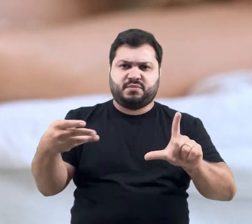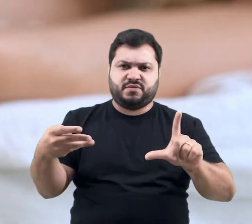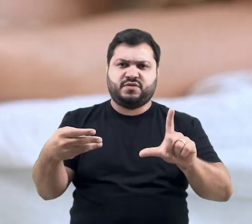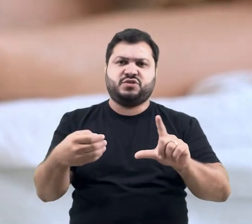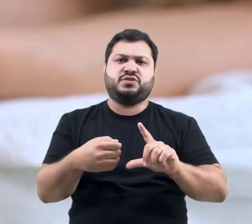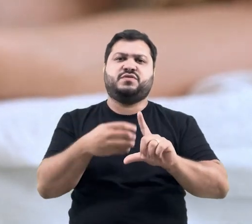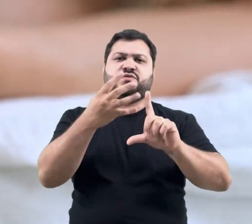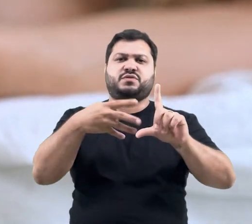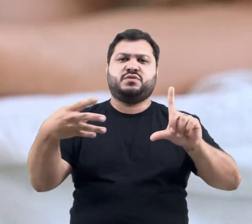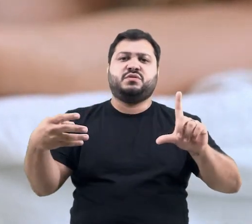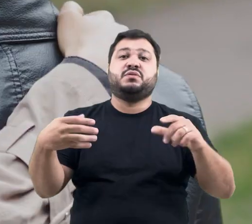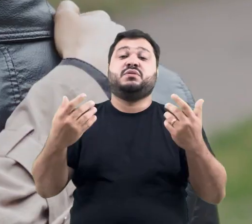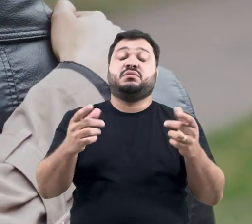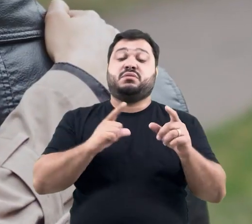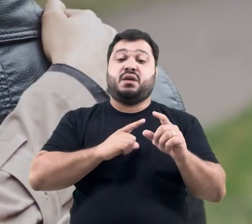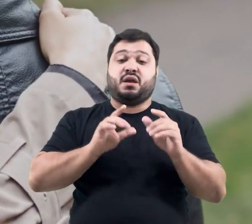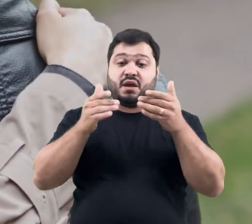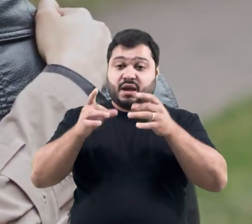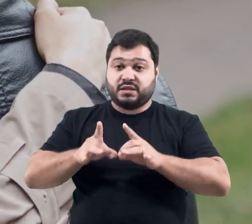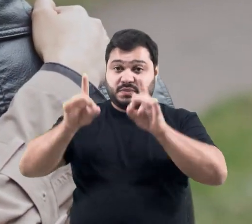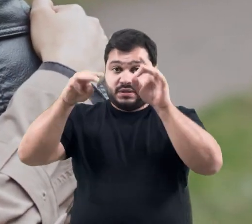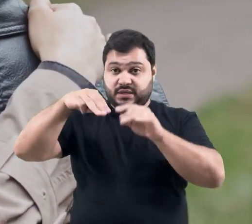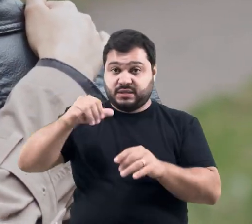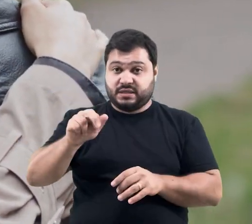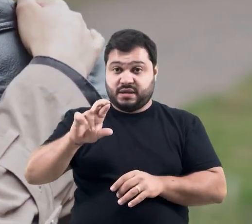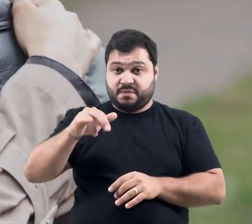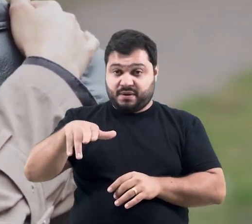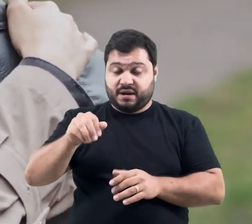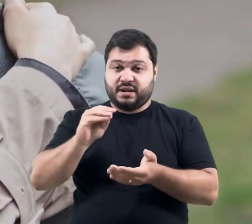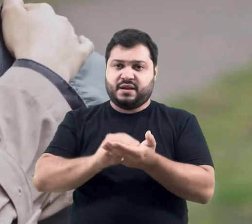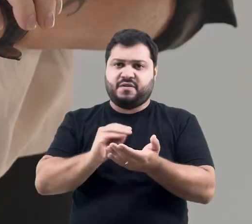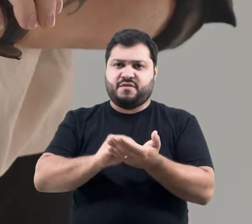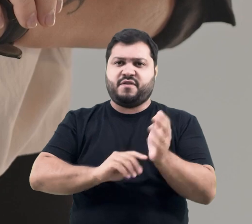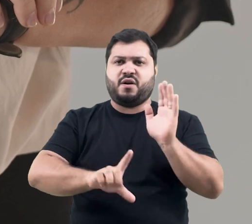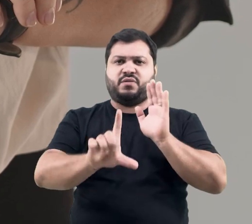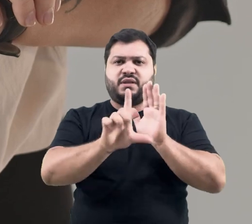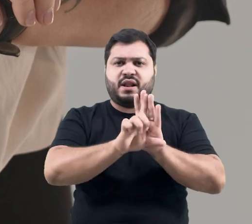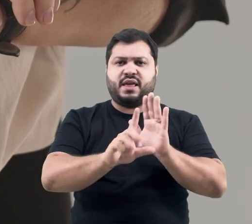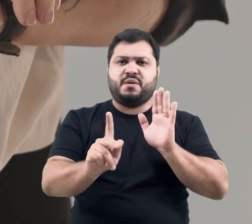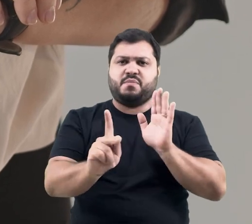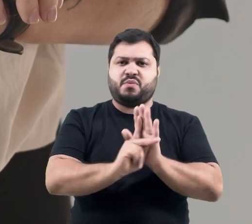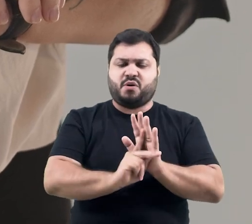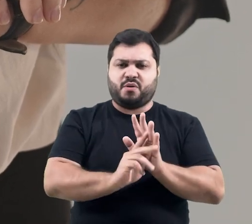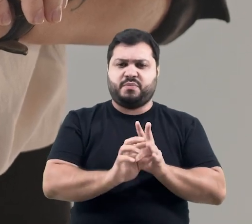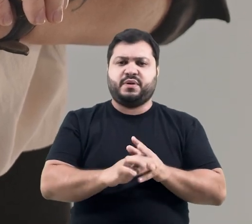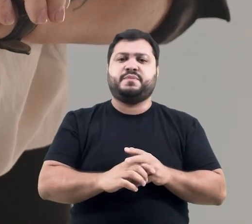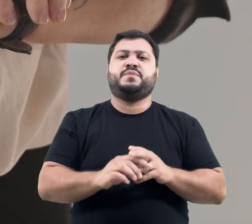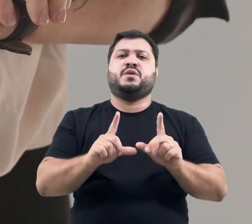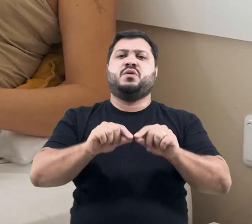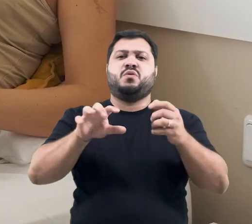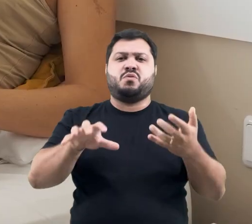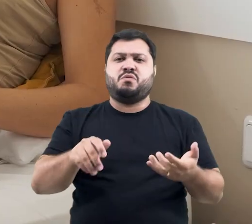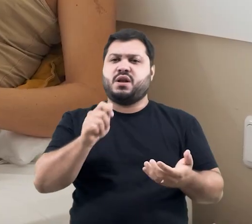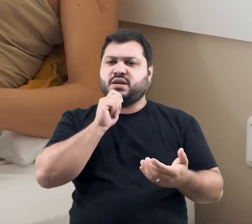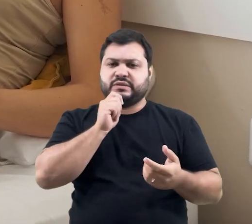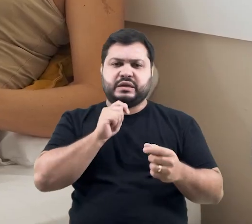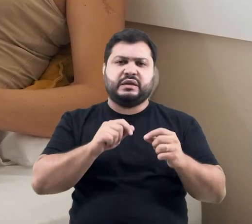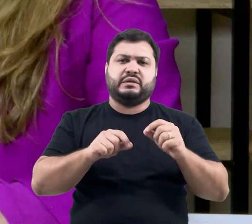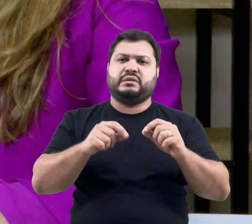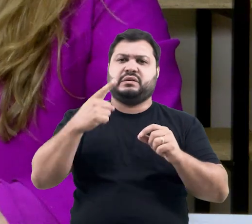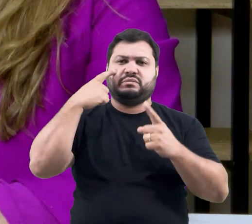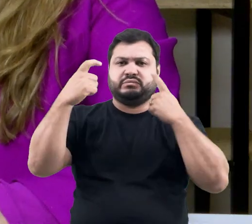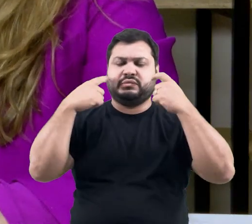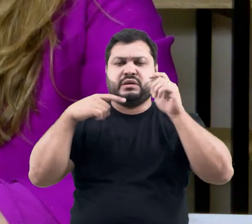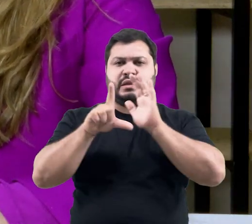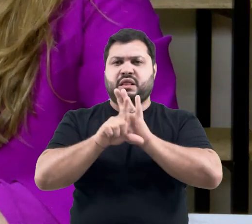casais homoafetivos? Segundo a especialista Mariana Covre, falta legislação específica. O Congresso ainda